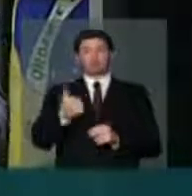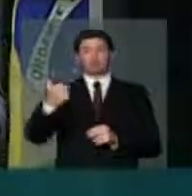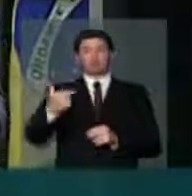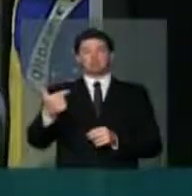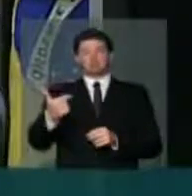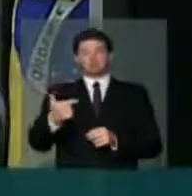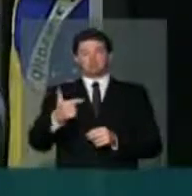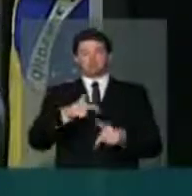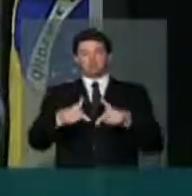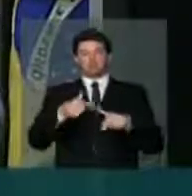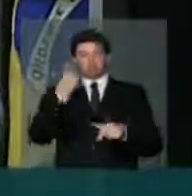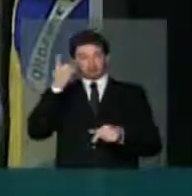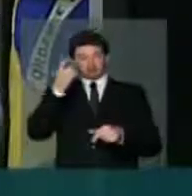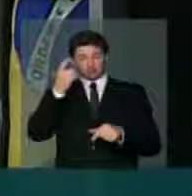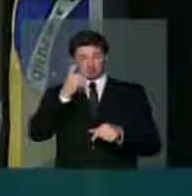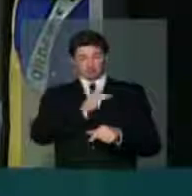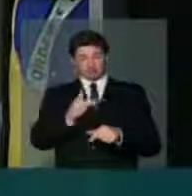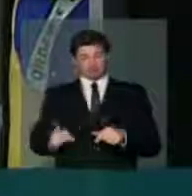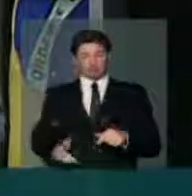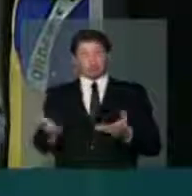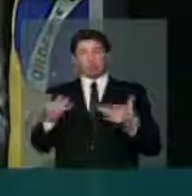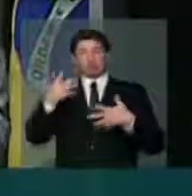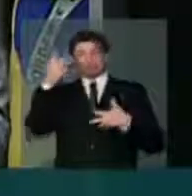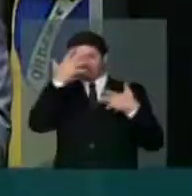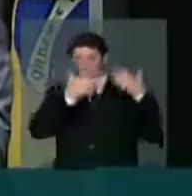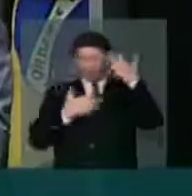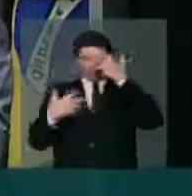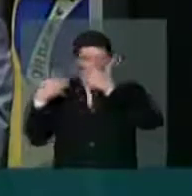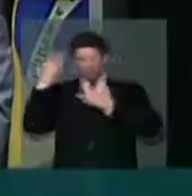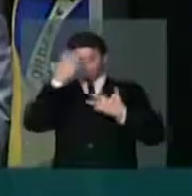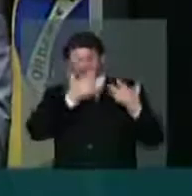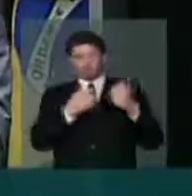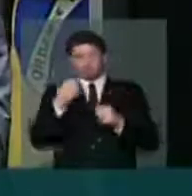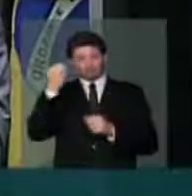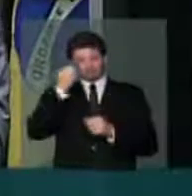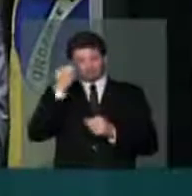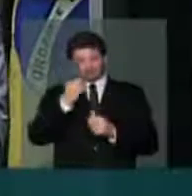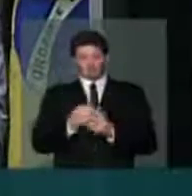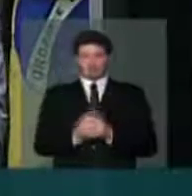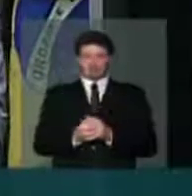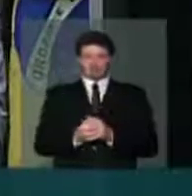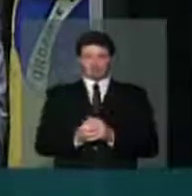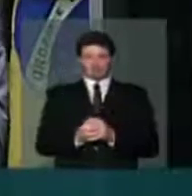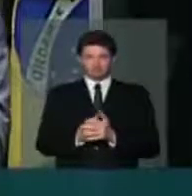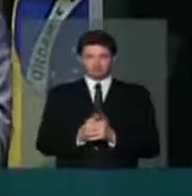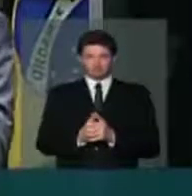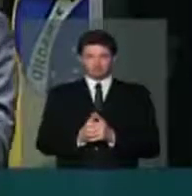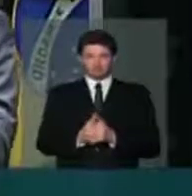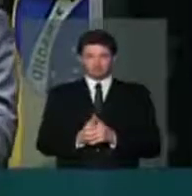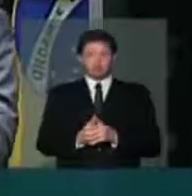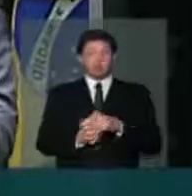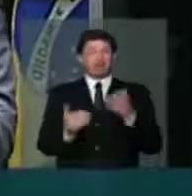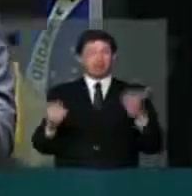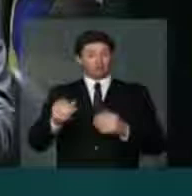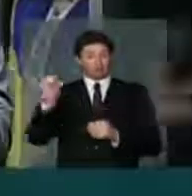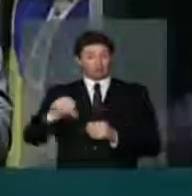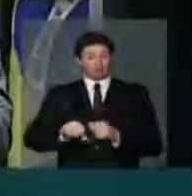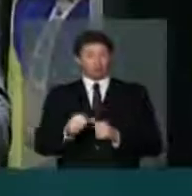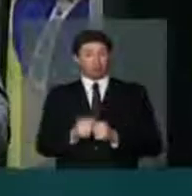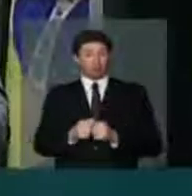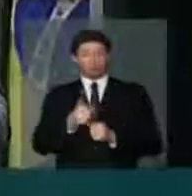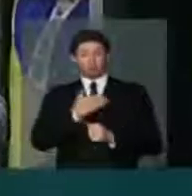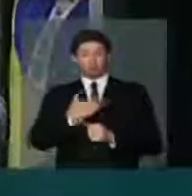mandato, encontra-se desnorteada e enfraquecida. E para piorar,